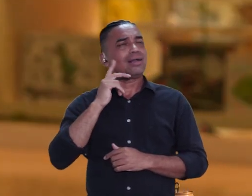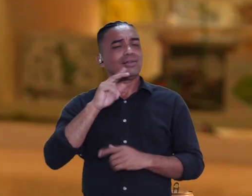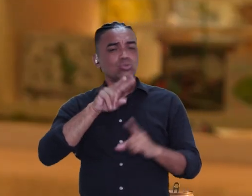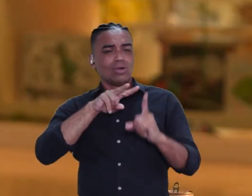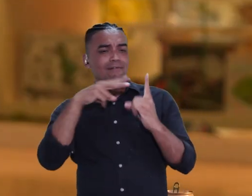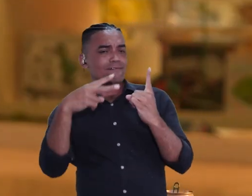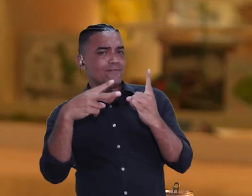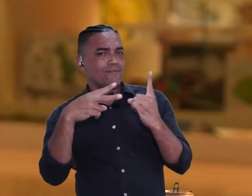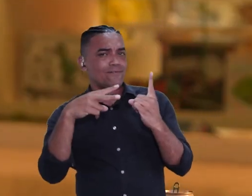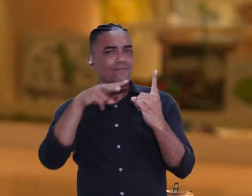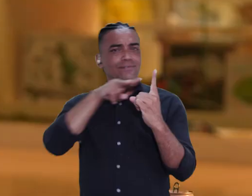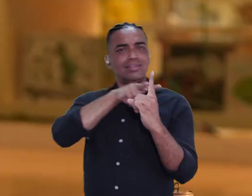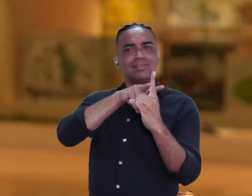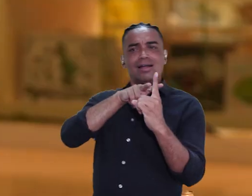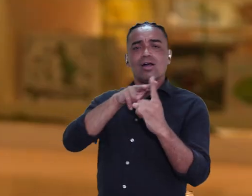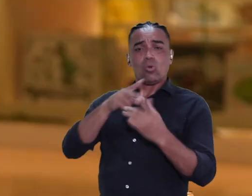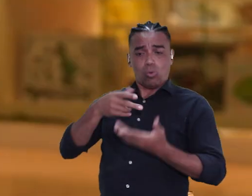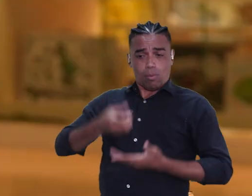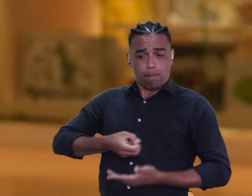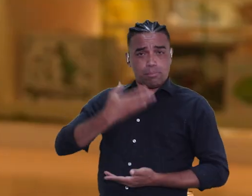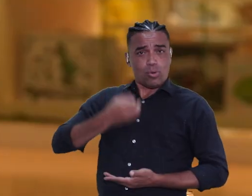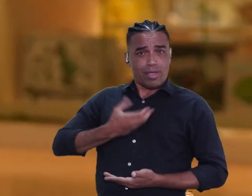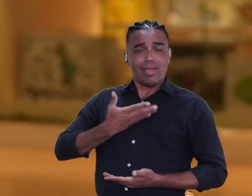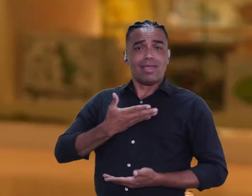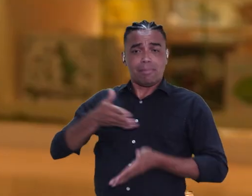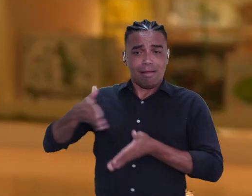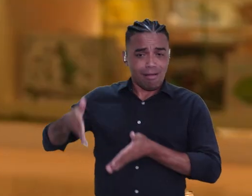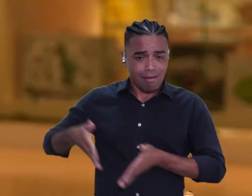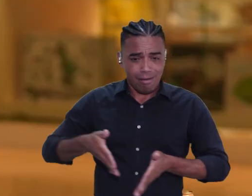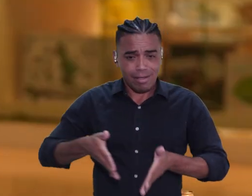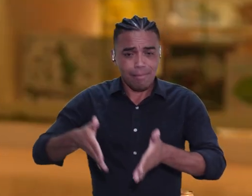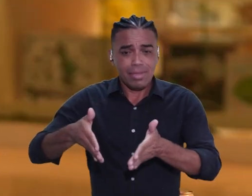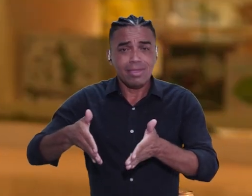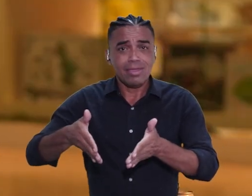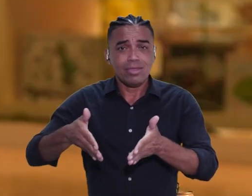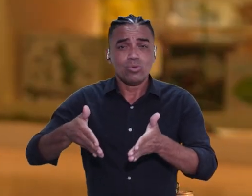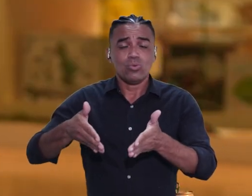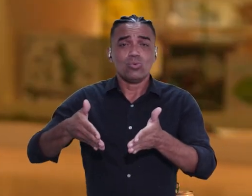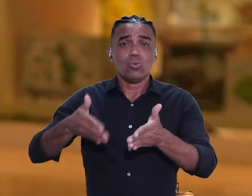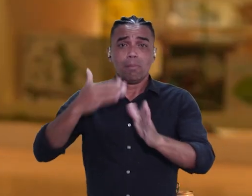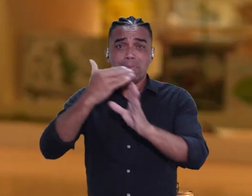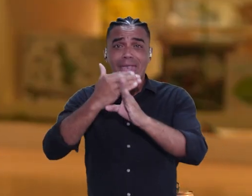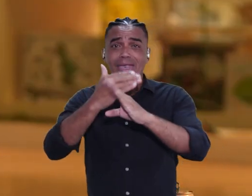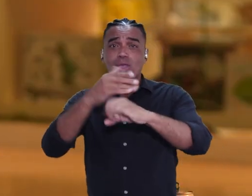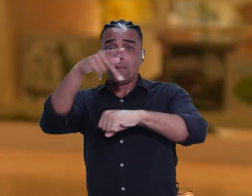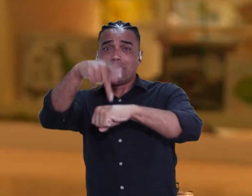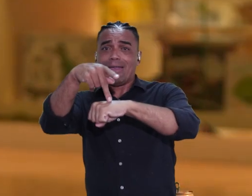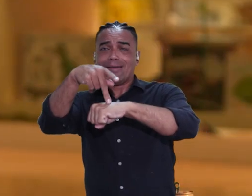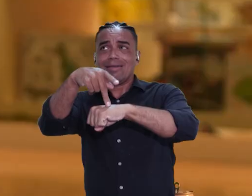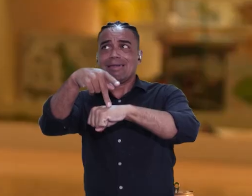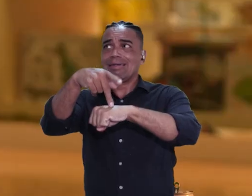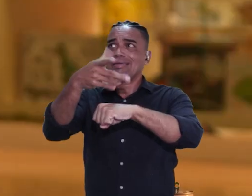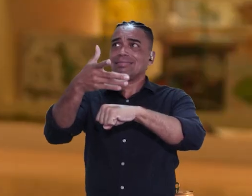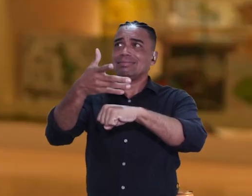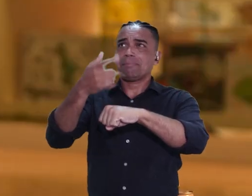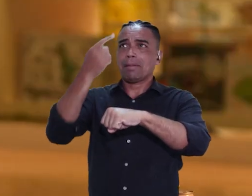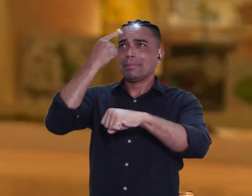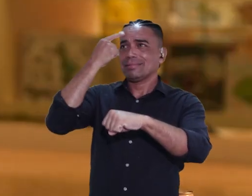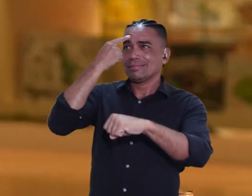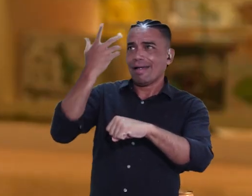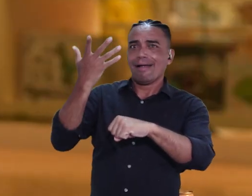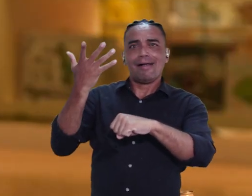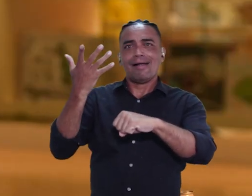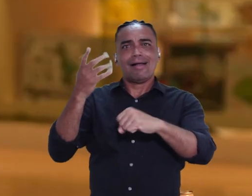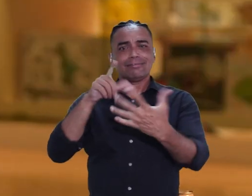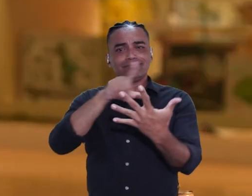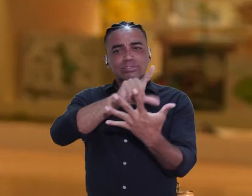sua leitura no meio do caminho para pensar as escolhas que estão diante de nós e as pedras que estão diante de nós,